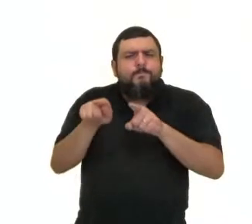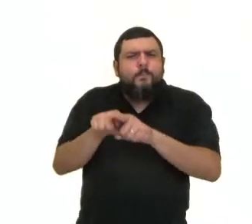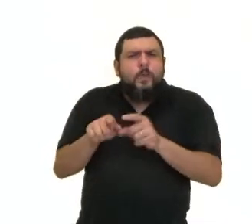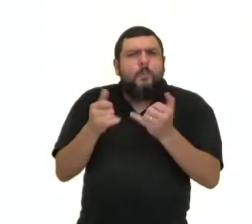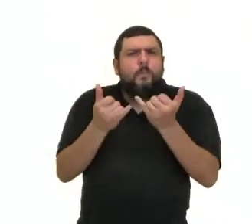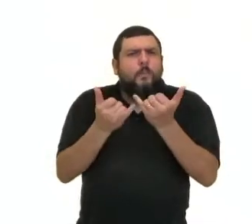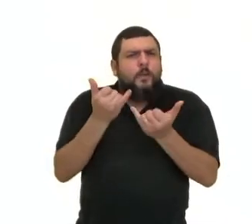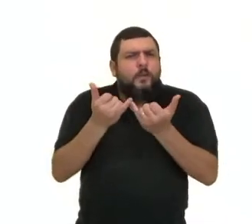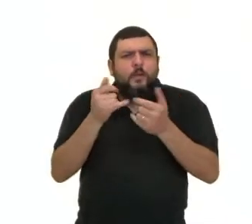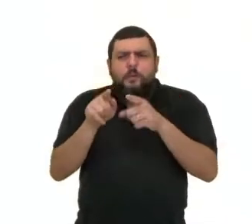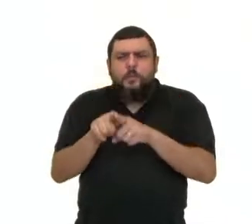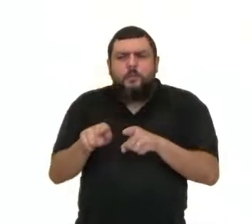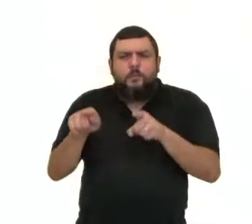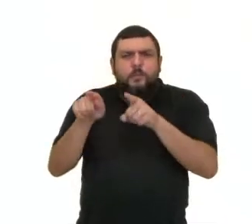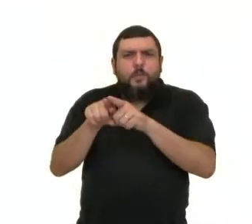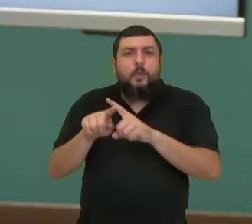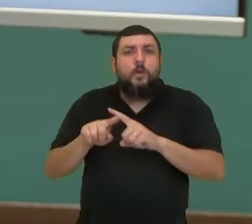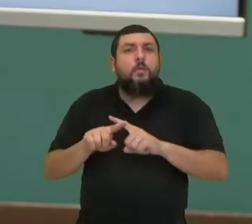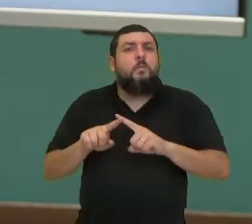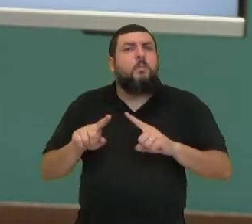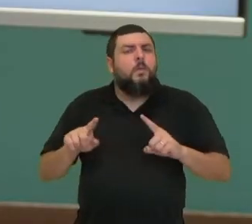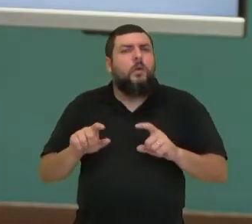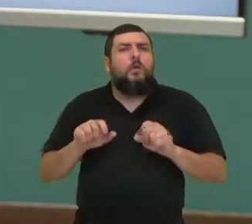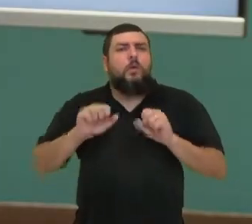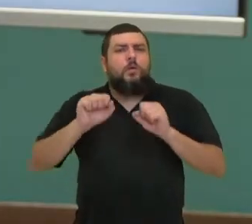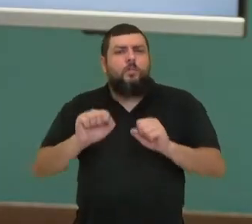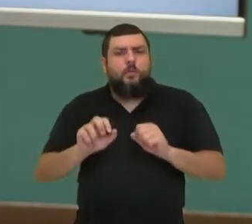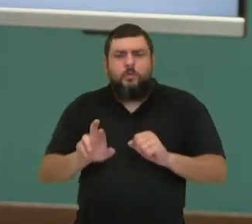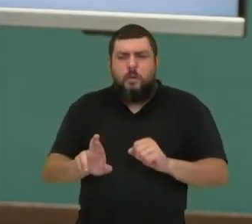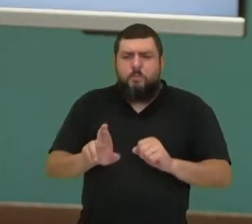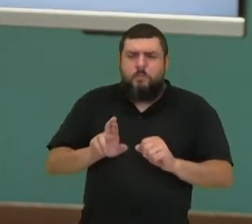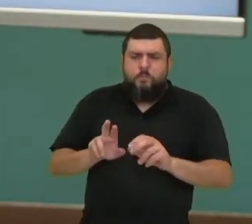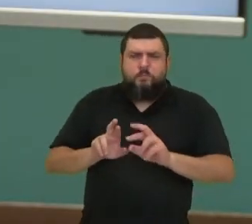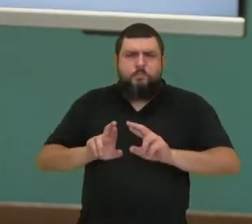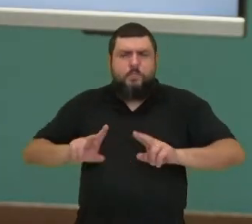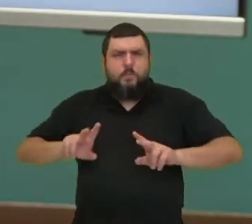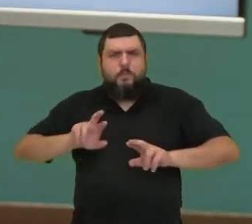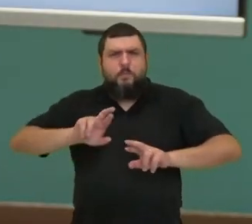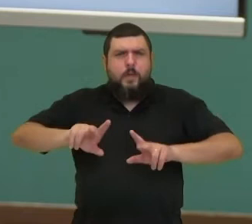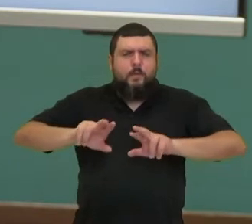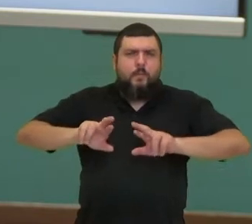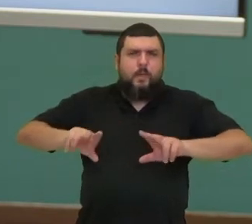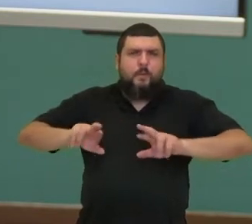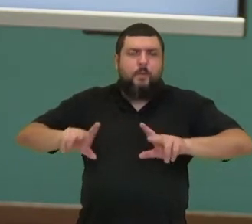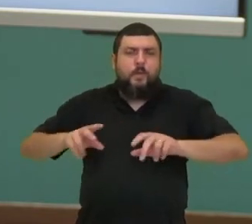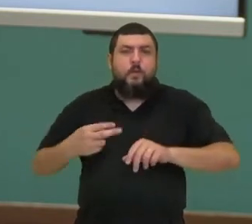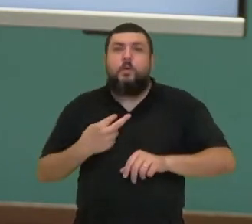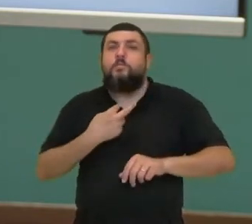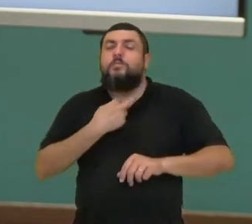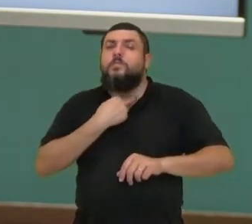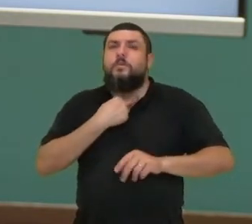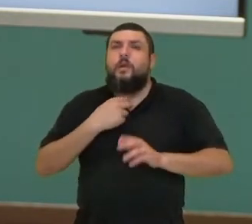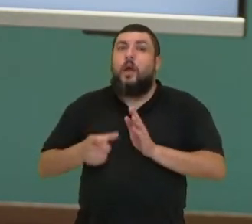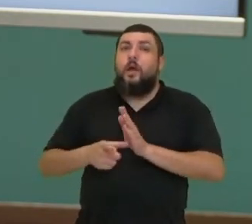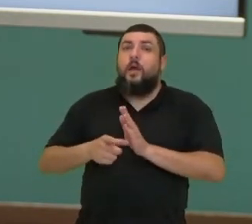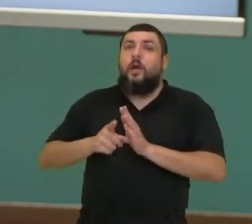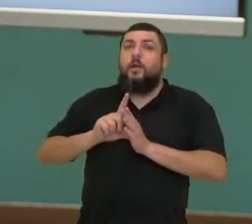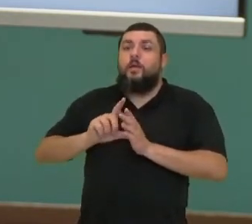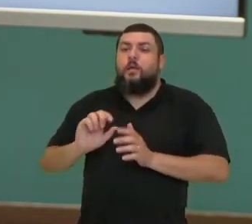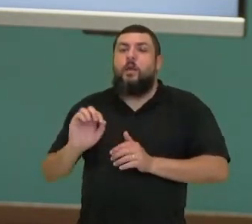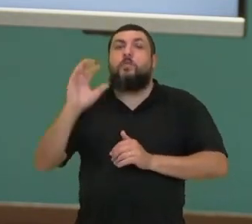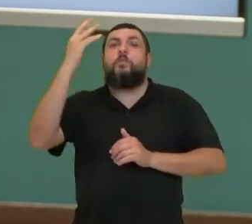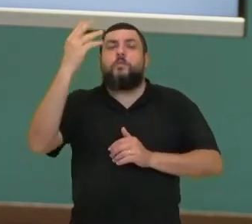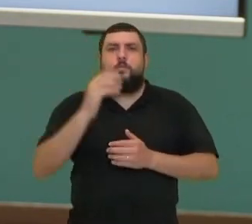podem apresentar resultados que não são possíveis de prever, ok? Vocês vão ver que